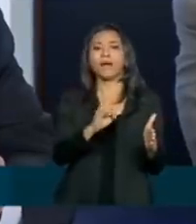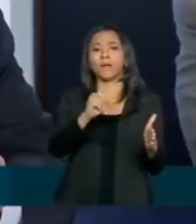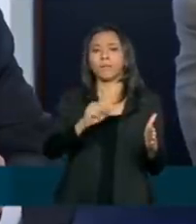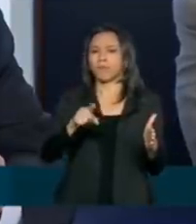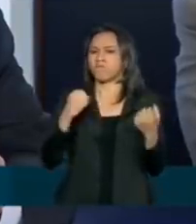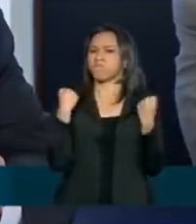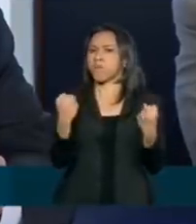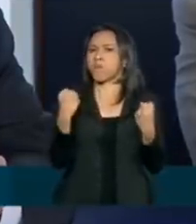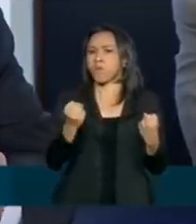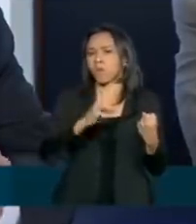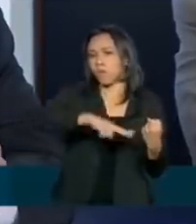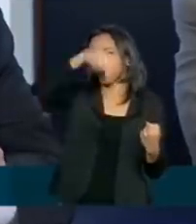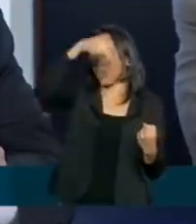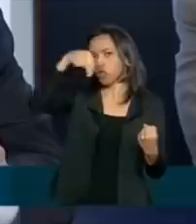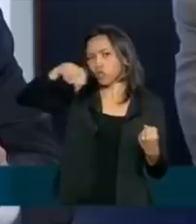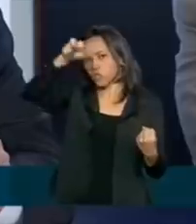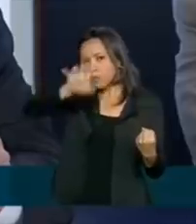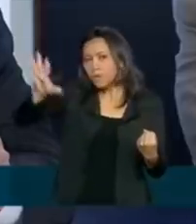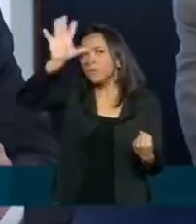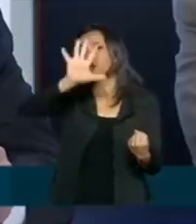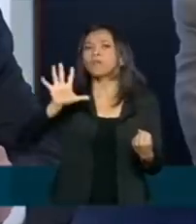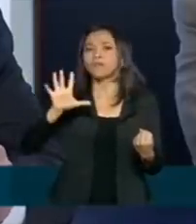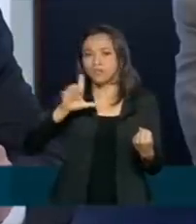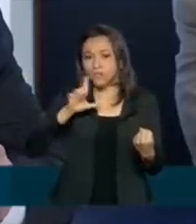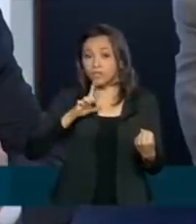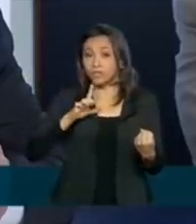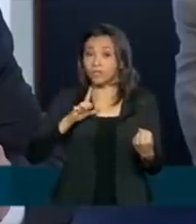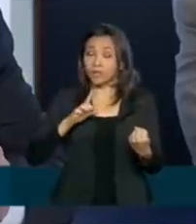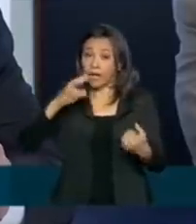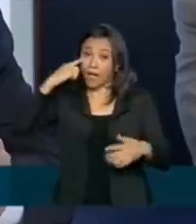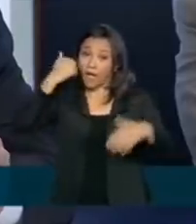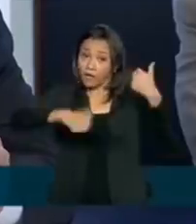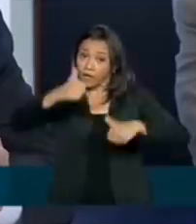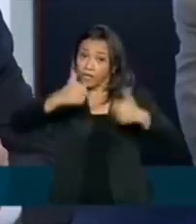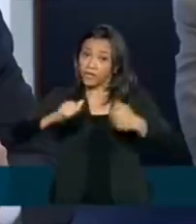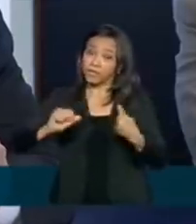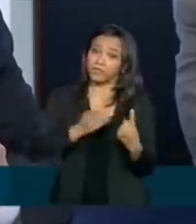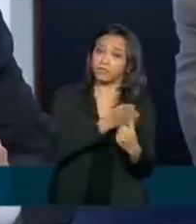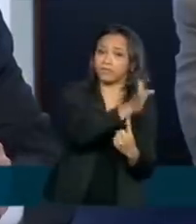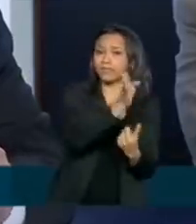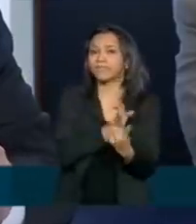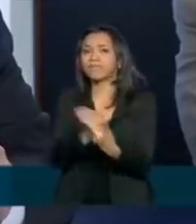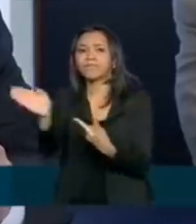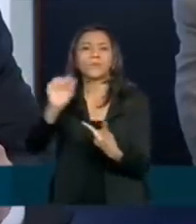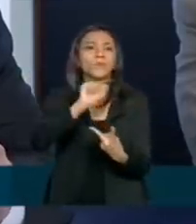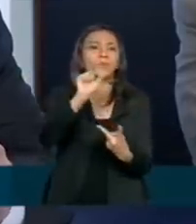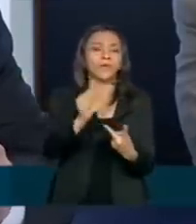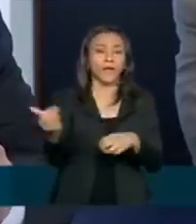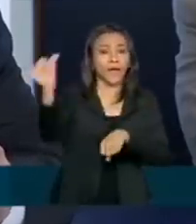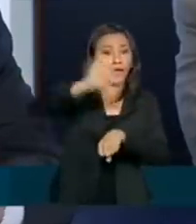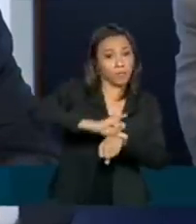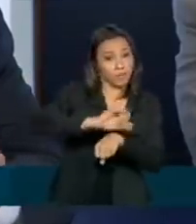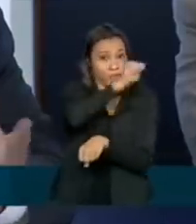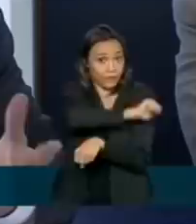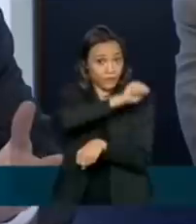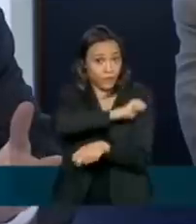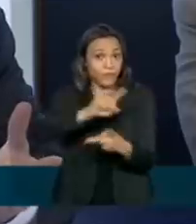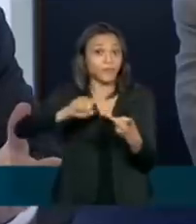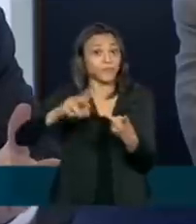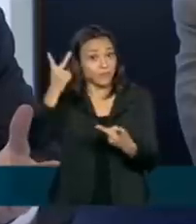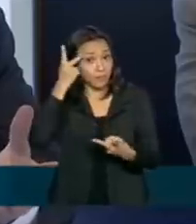nordeste, variando apenas em 2 pontos fora da curva, que são as capitais de Rio de Janeiro e São Paulo,